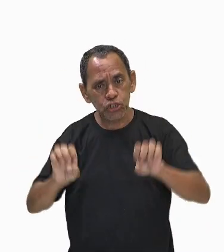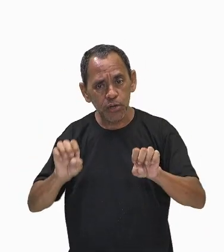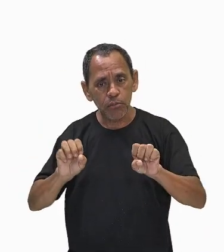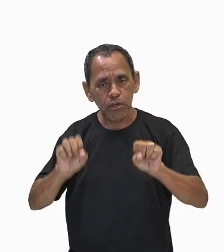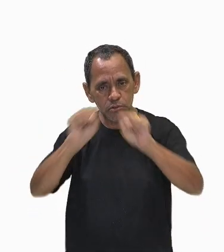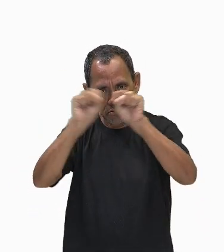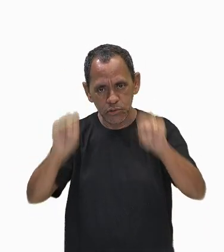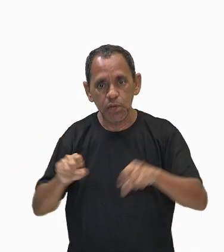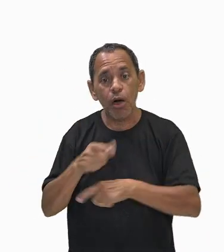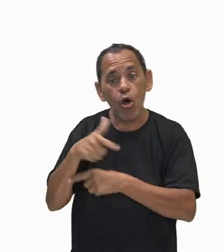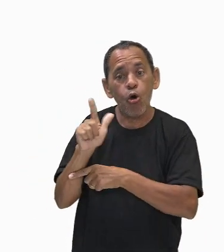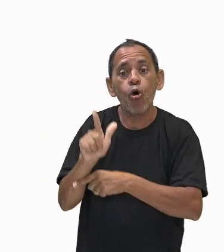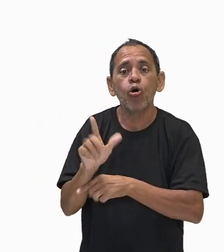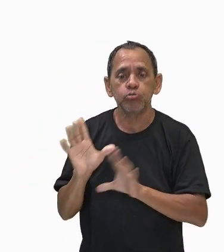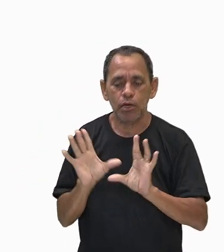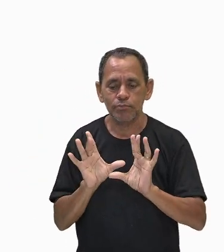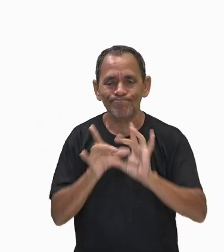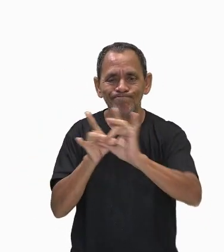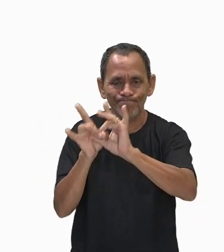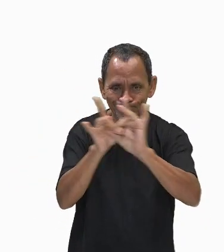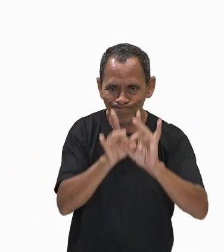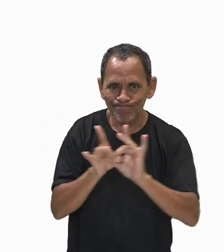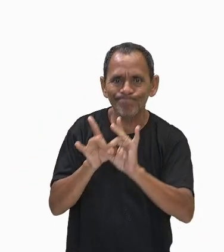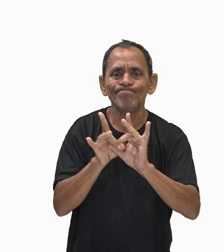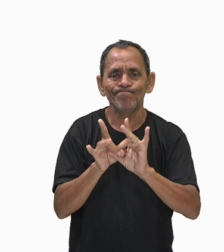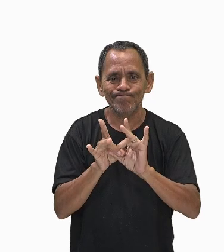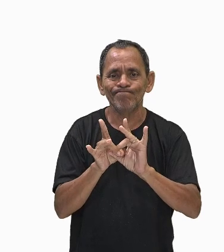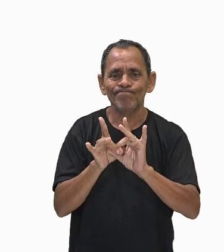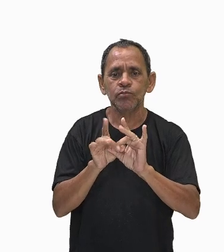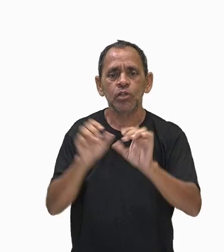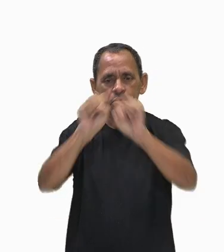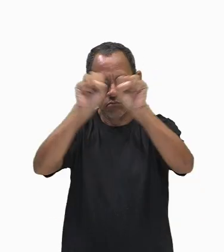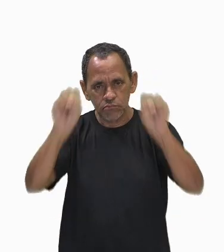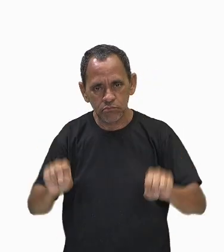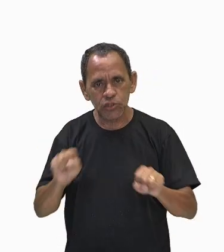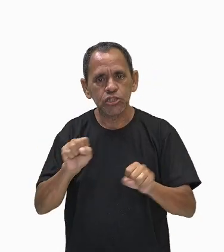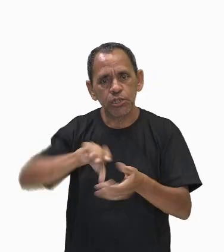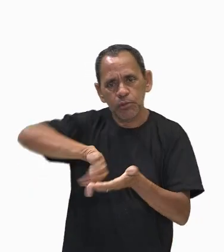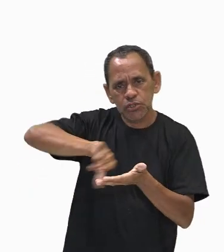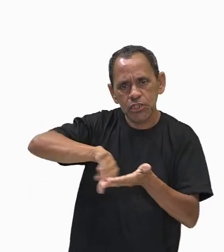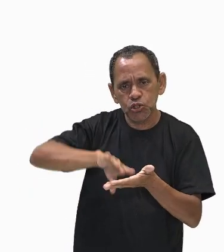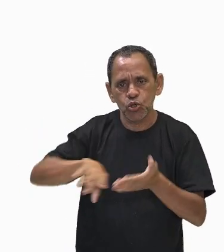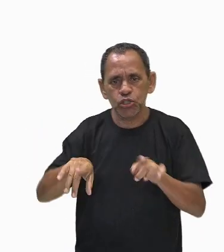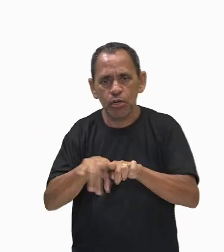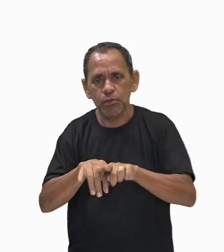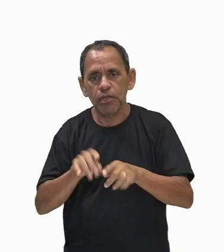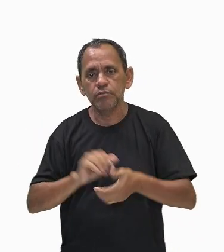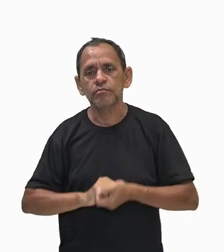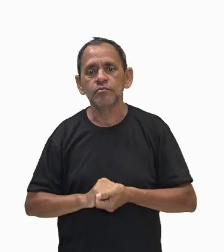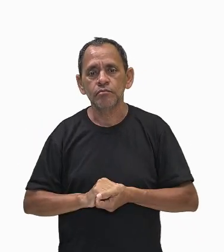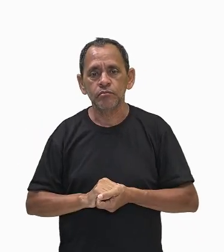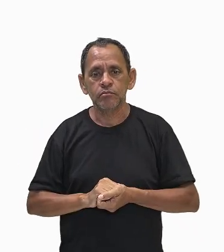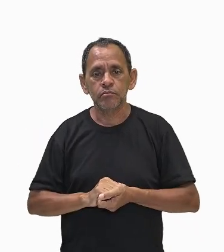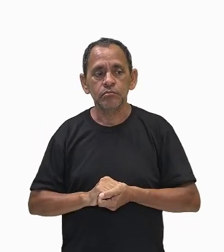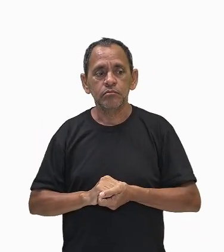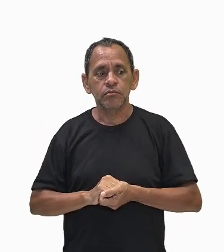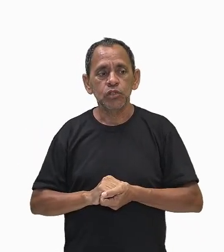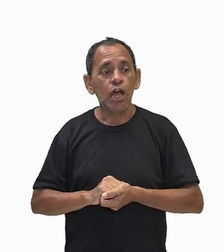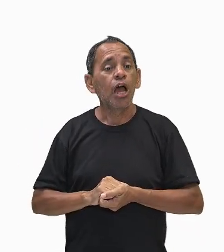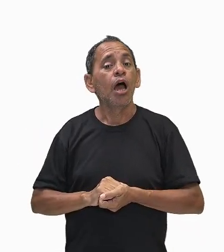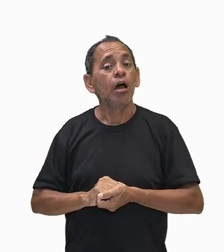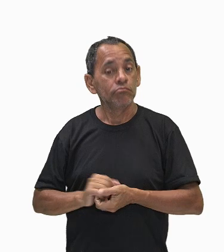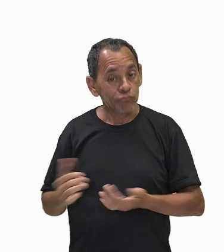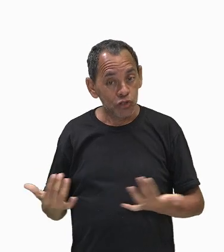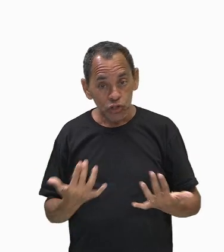estar interligado ao sistema excretor dessa forma. E tem excretas gasosas que eu apresento a vocês em forma de dióxido